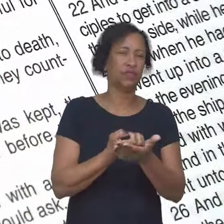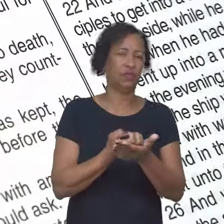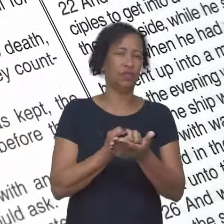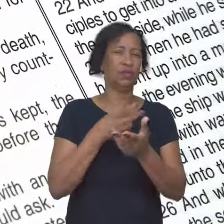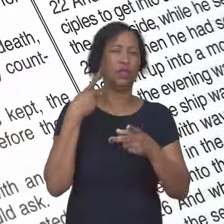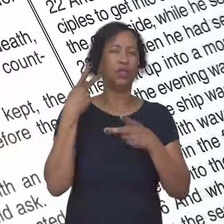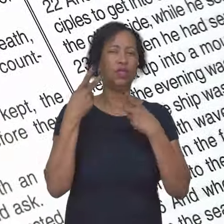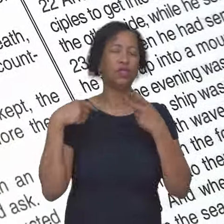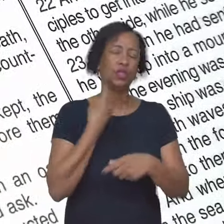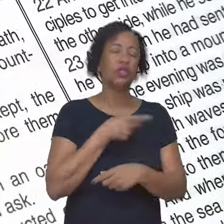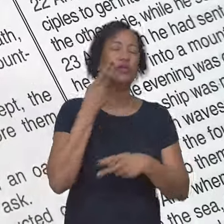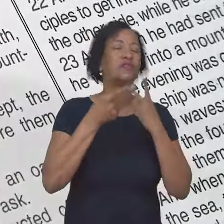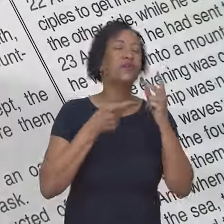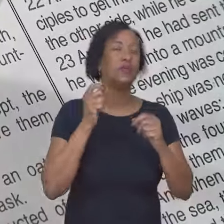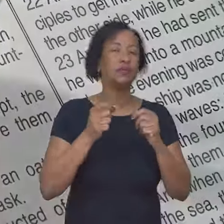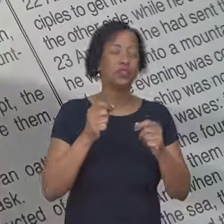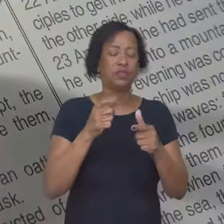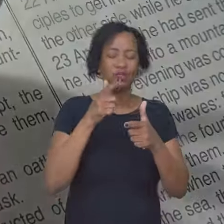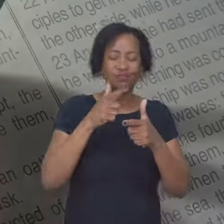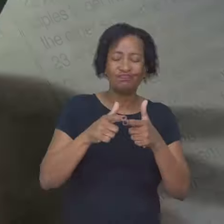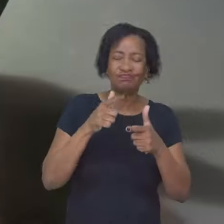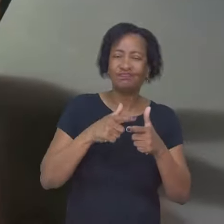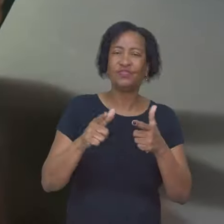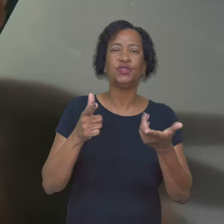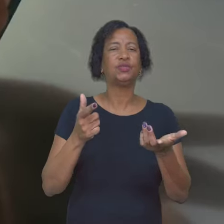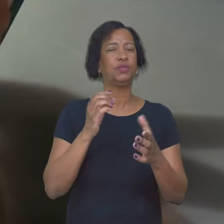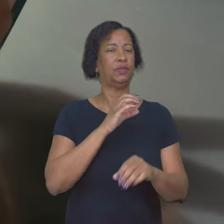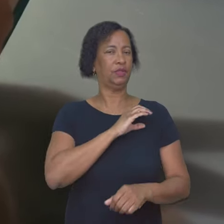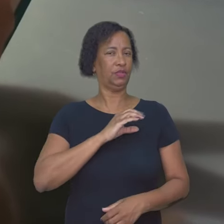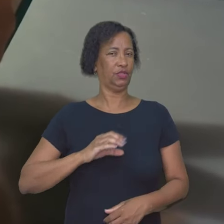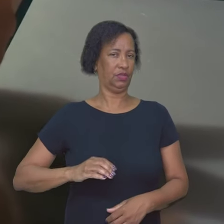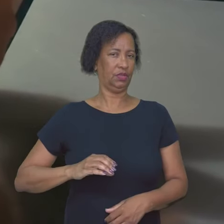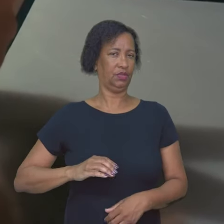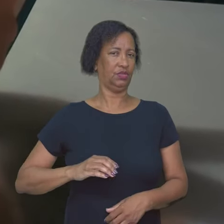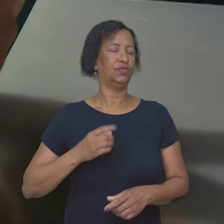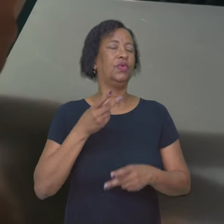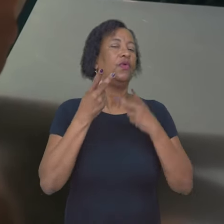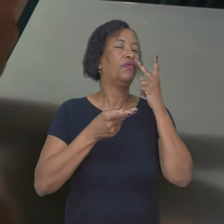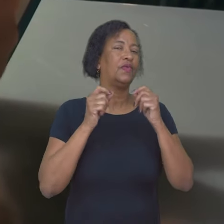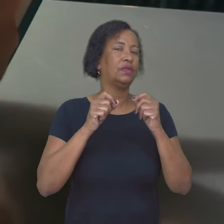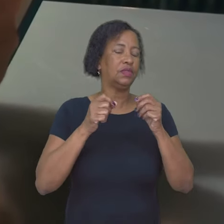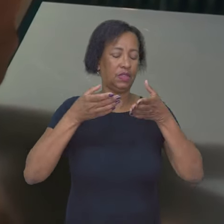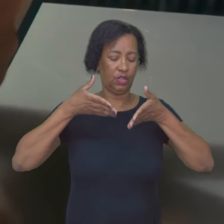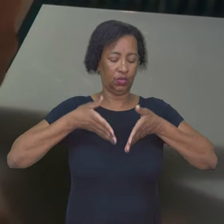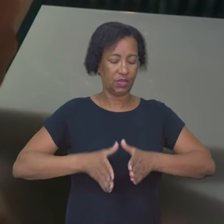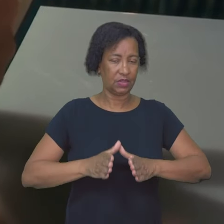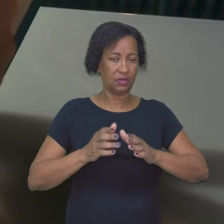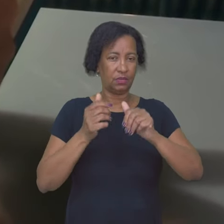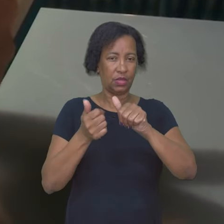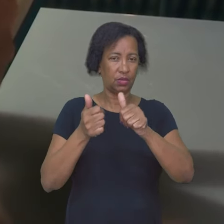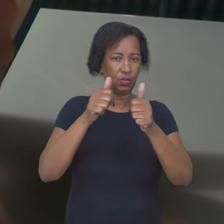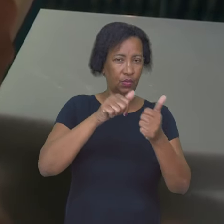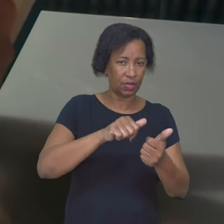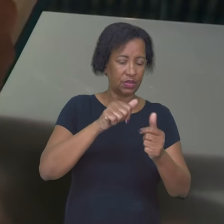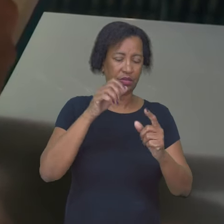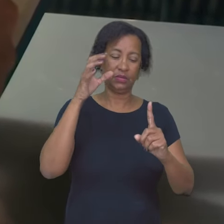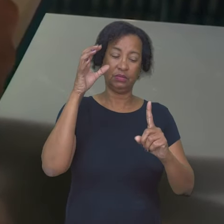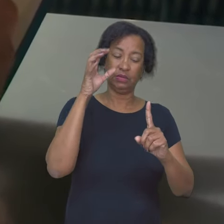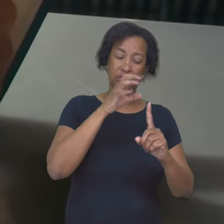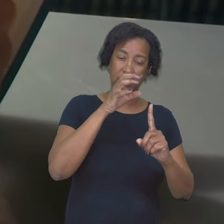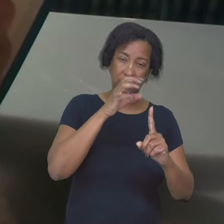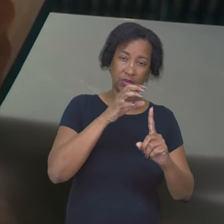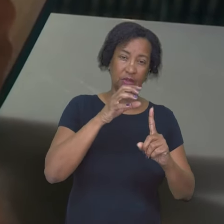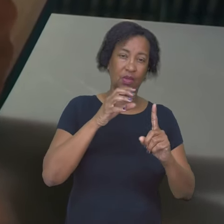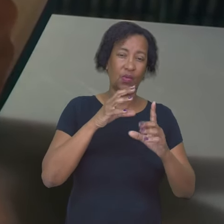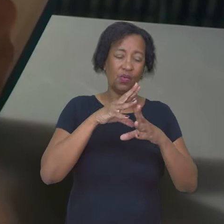que chamamos de as crises de Cristo Eu me refiro ao seu nascimento batismo tentação